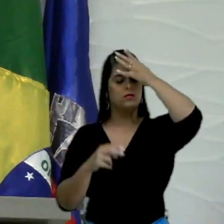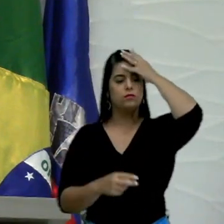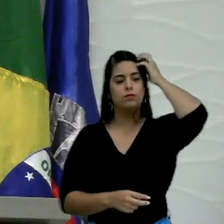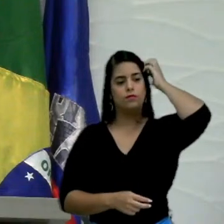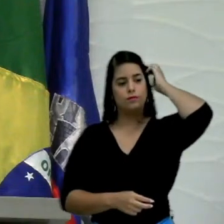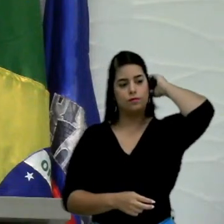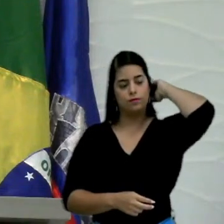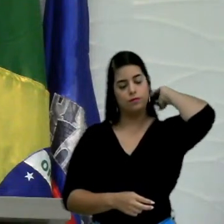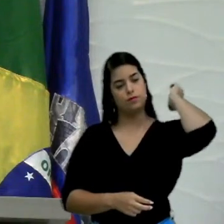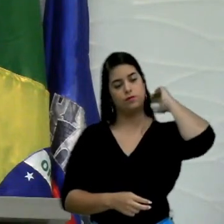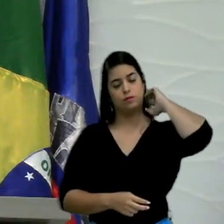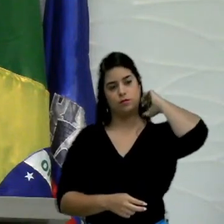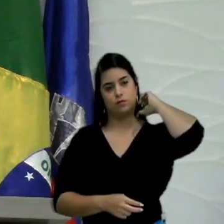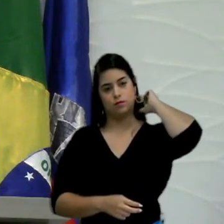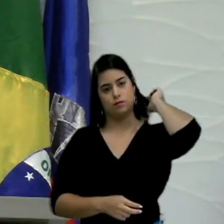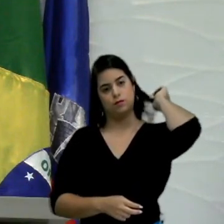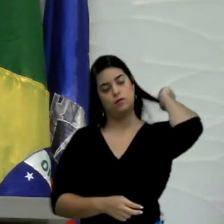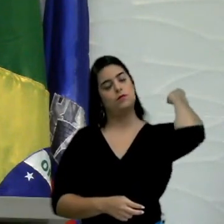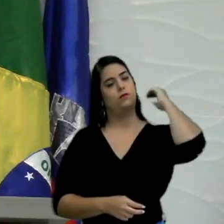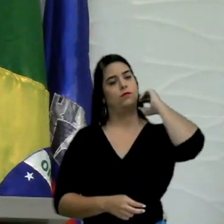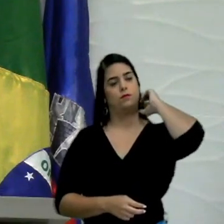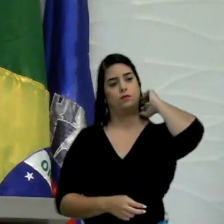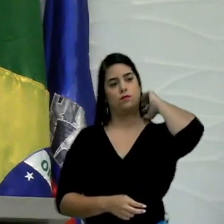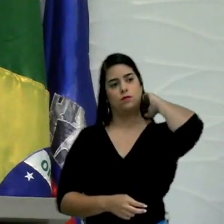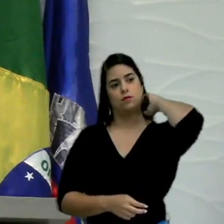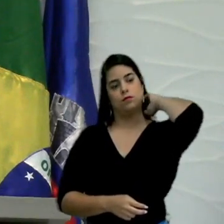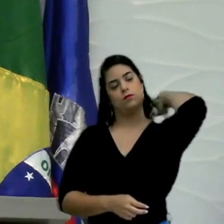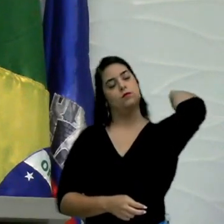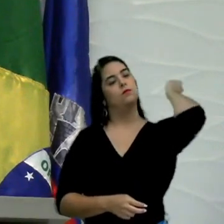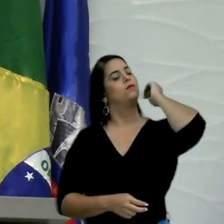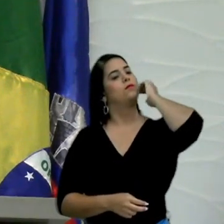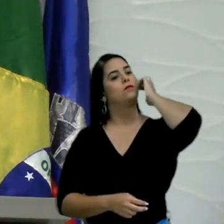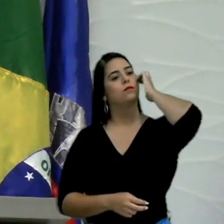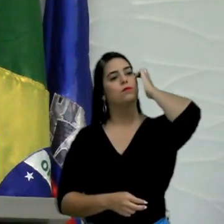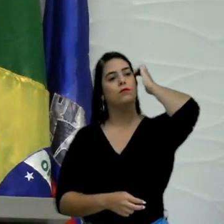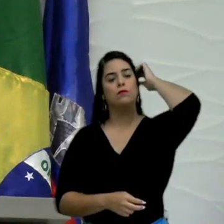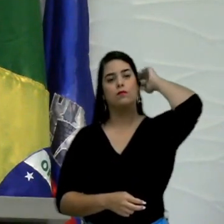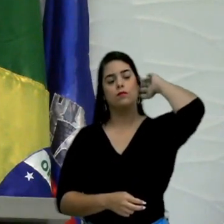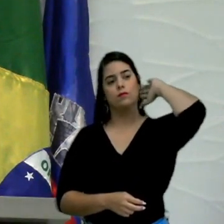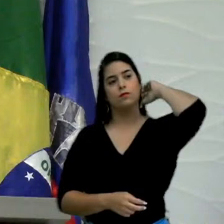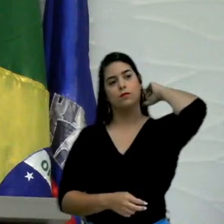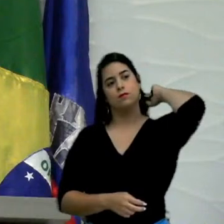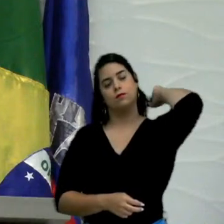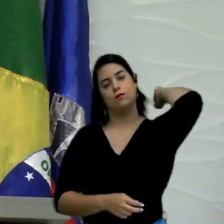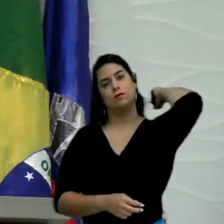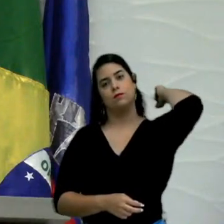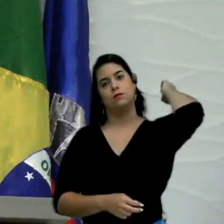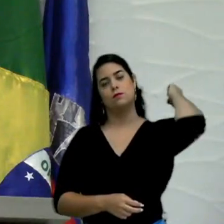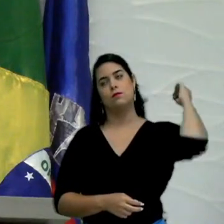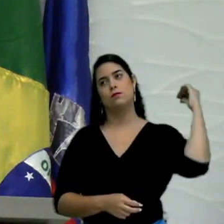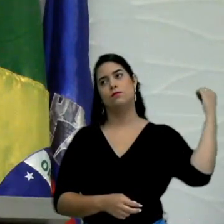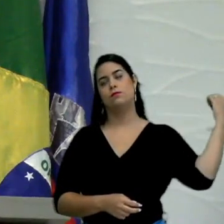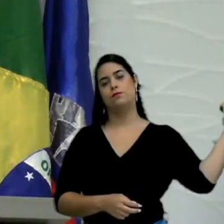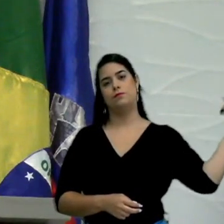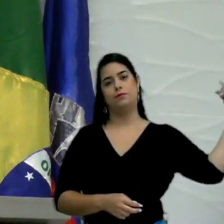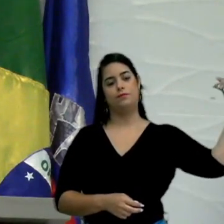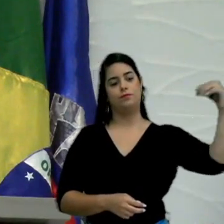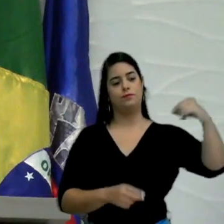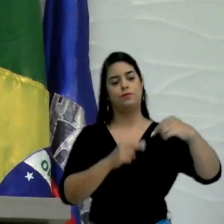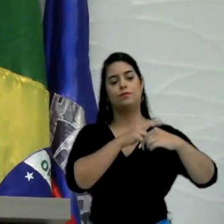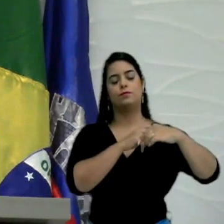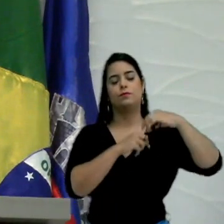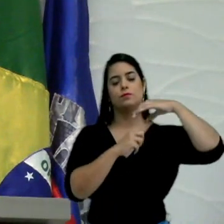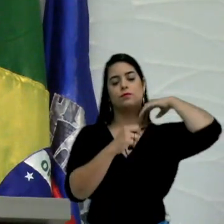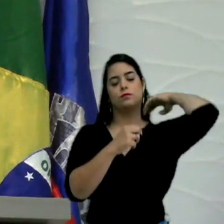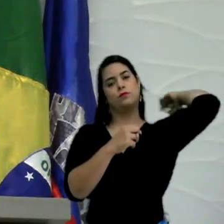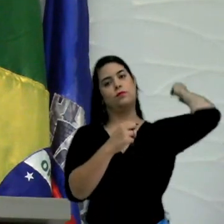anterior a essa, teve aqui um voto de repúdio colocado para a Compesa pelo seu mau serviço prestado à nossa população. Então, já vamos